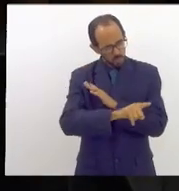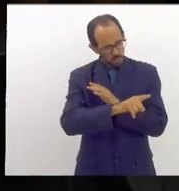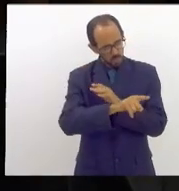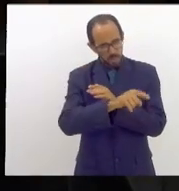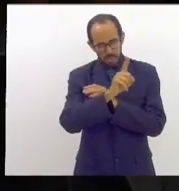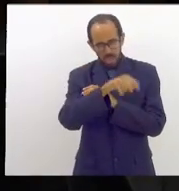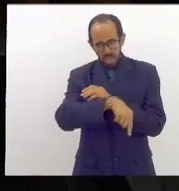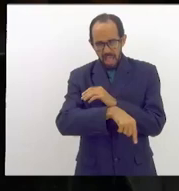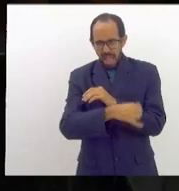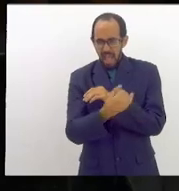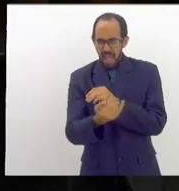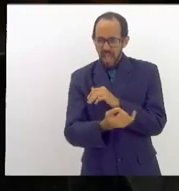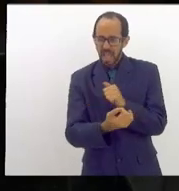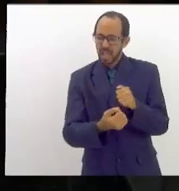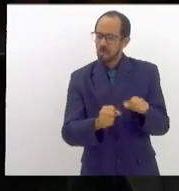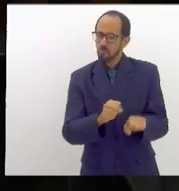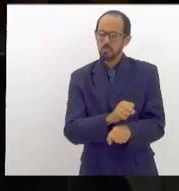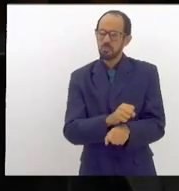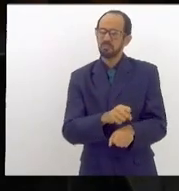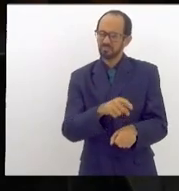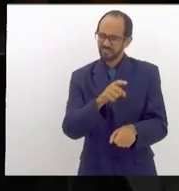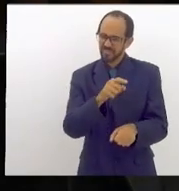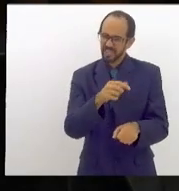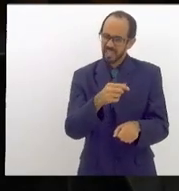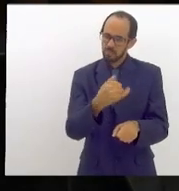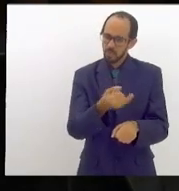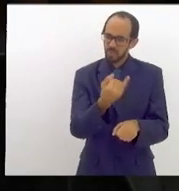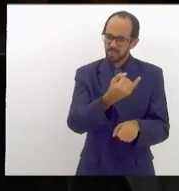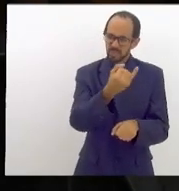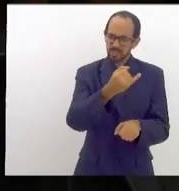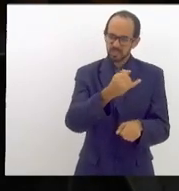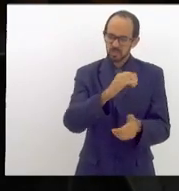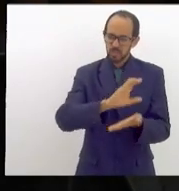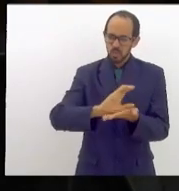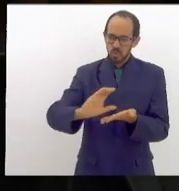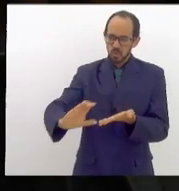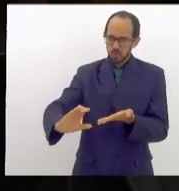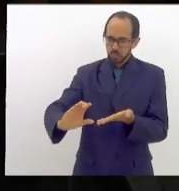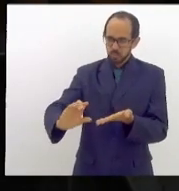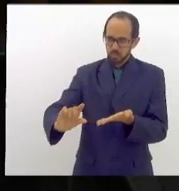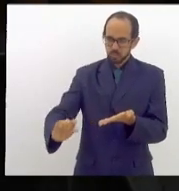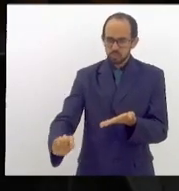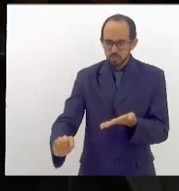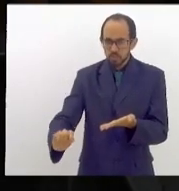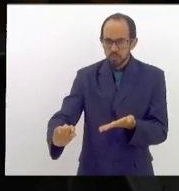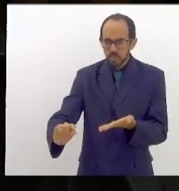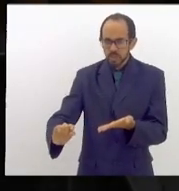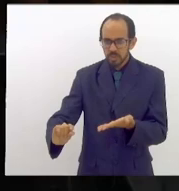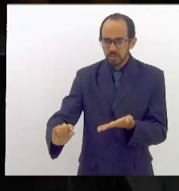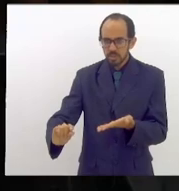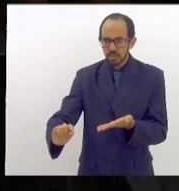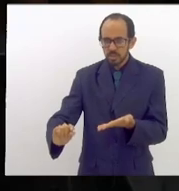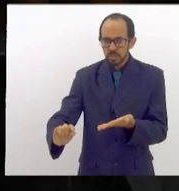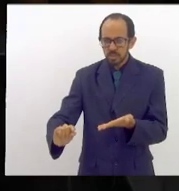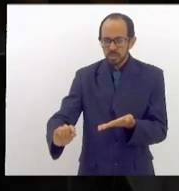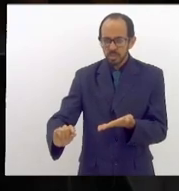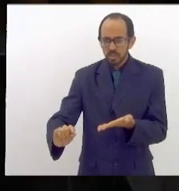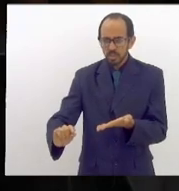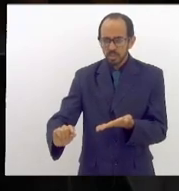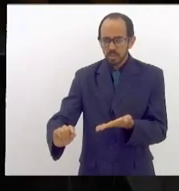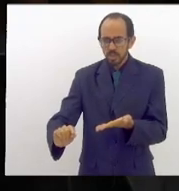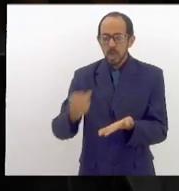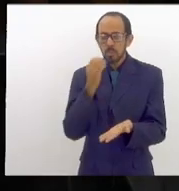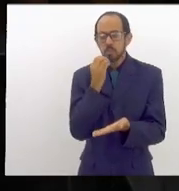o governo não investiu o mínimo constitucional em educação poderia ter feito um grande projeto de inclusão